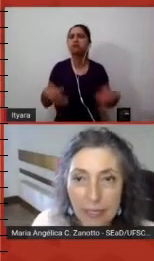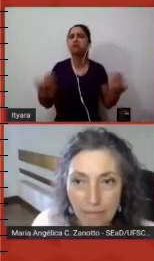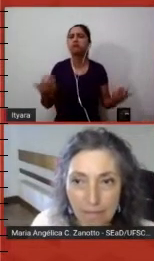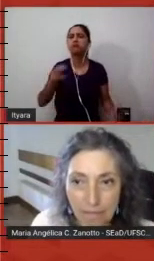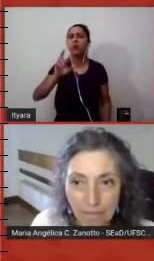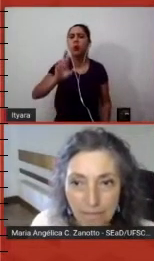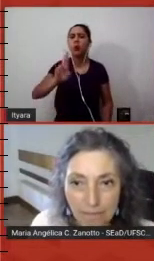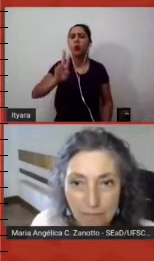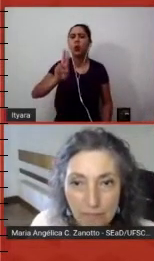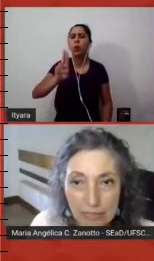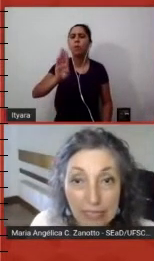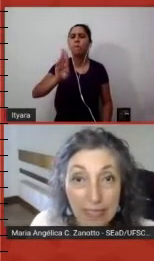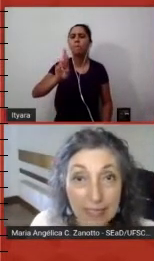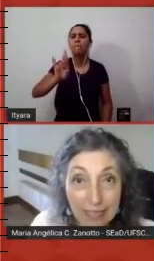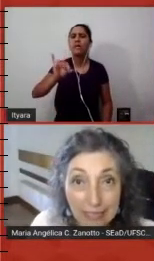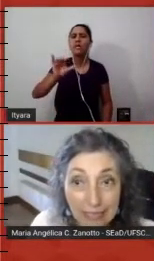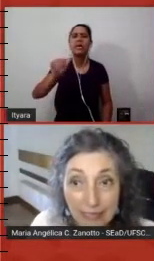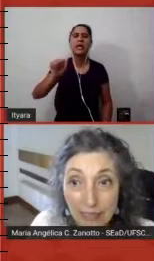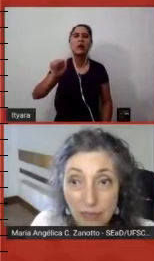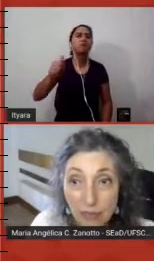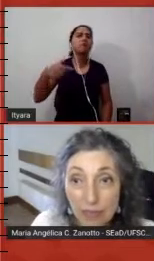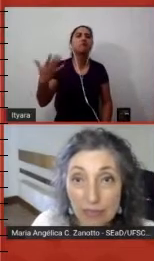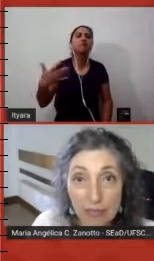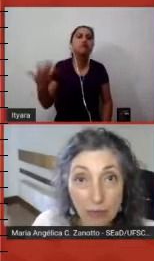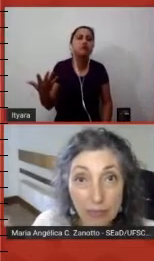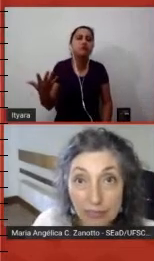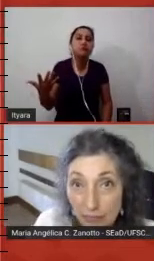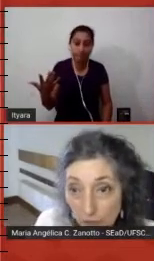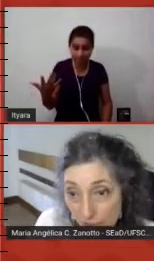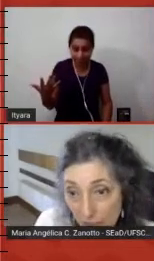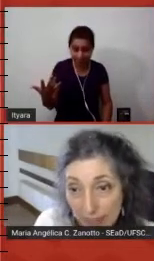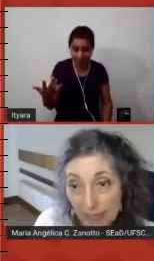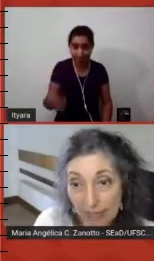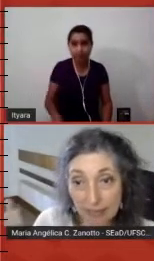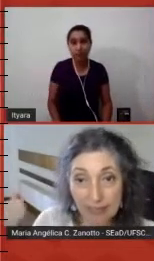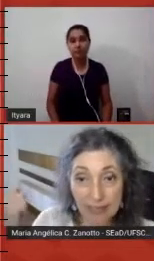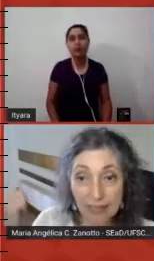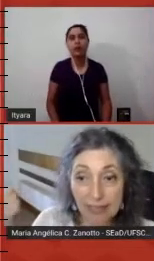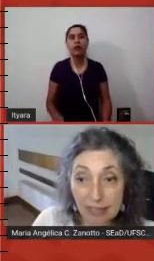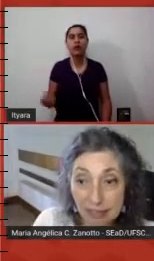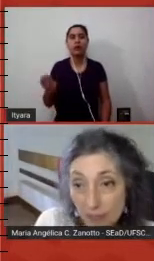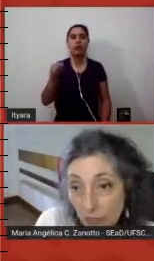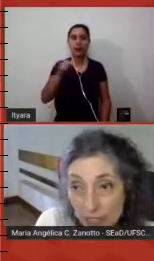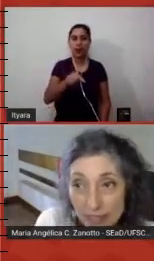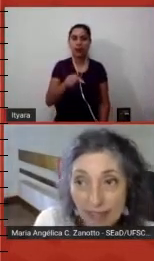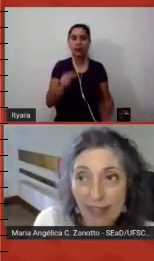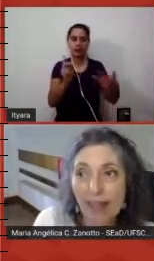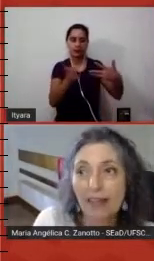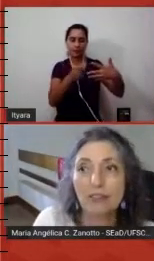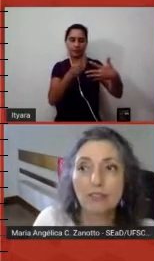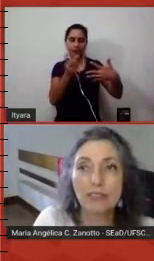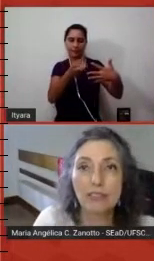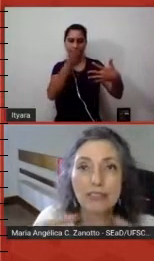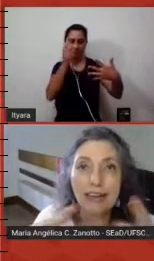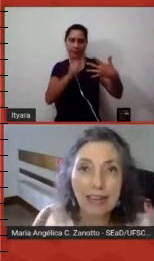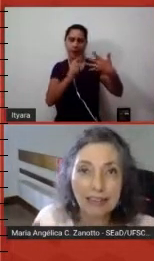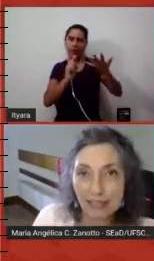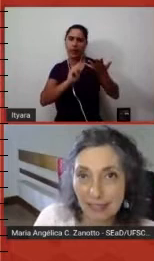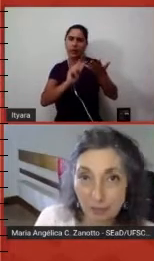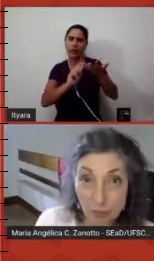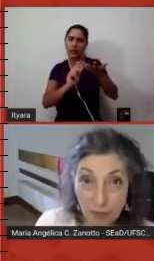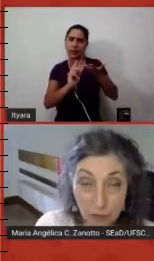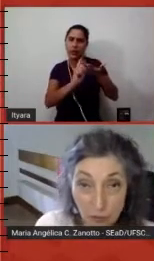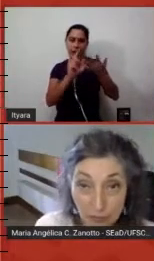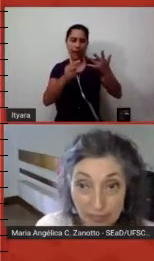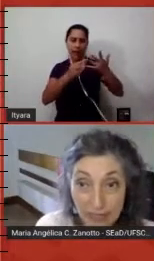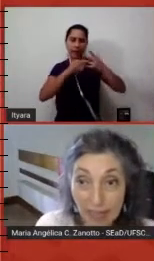rubricas aqui? Nessa questão da obtenção de evidências, da criação de critérios e da análise